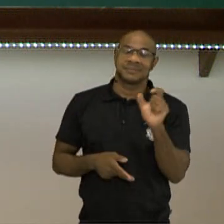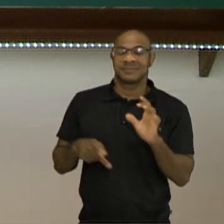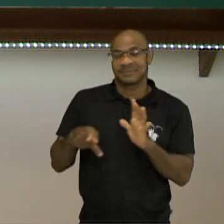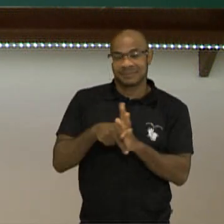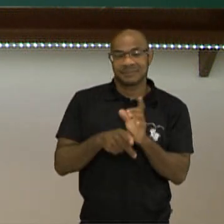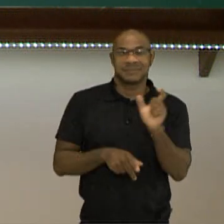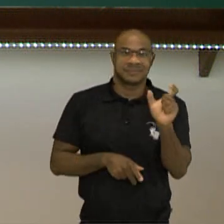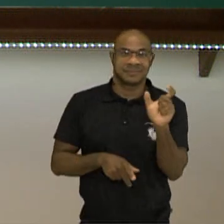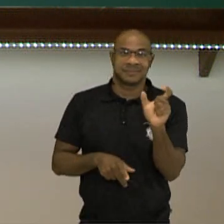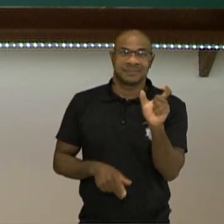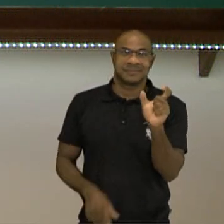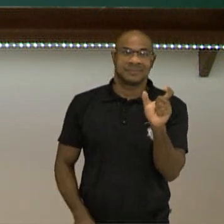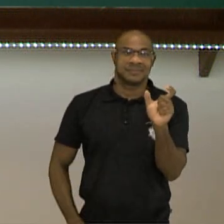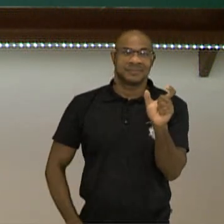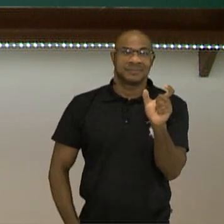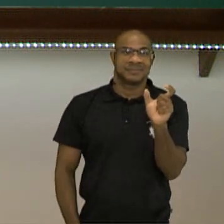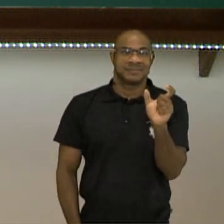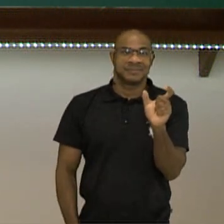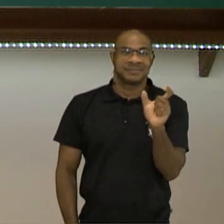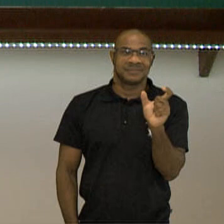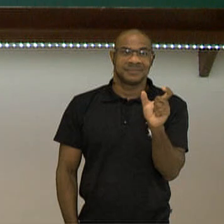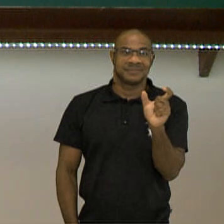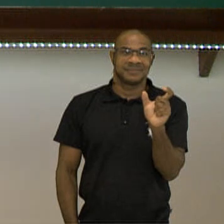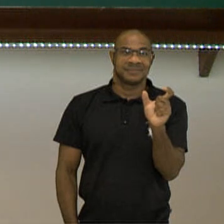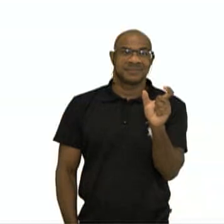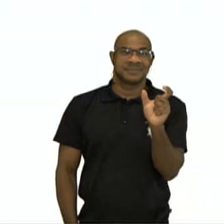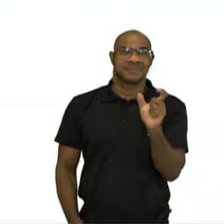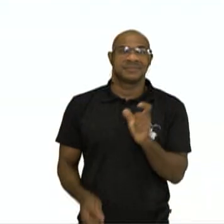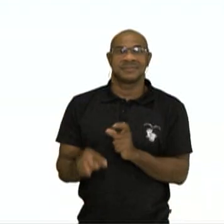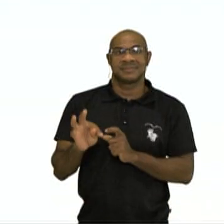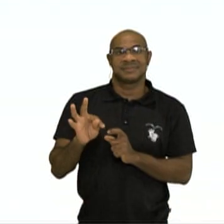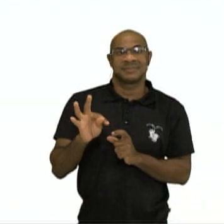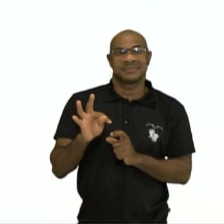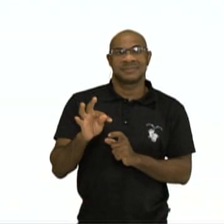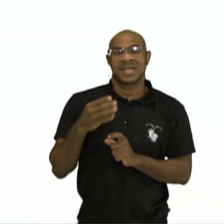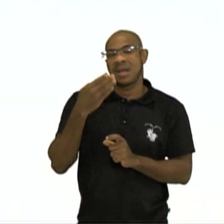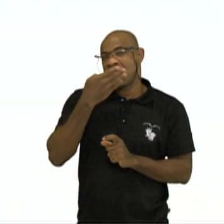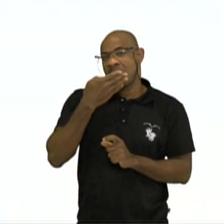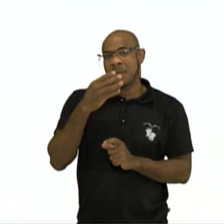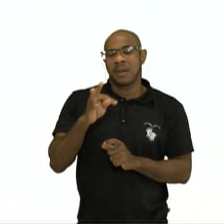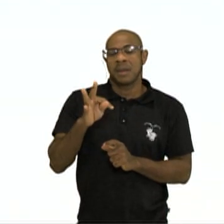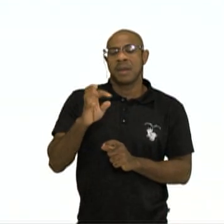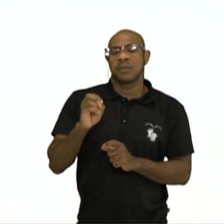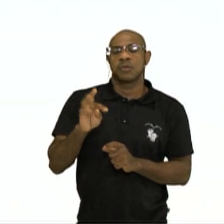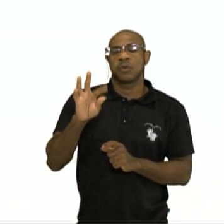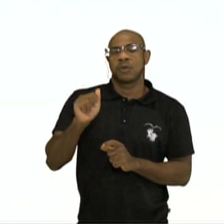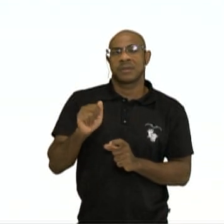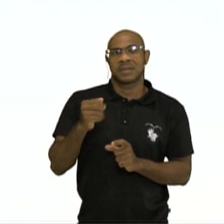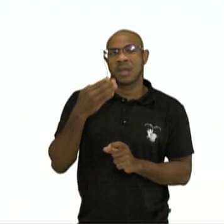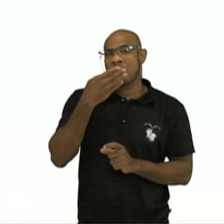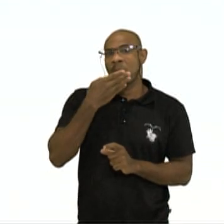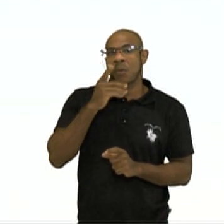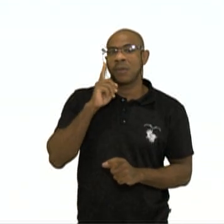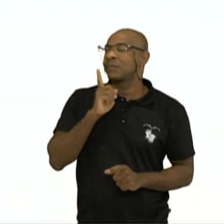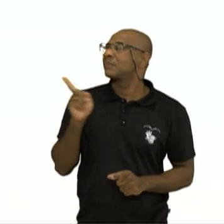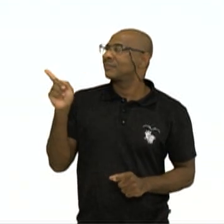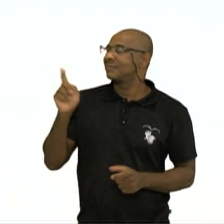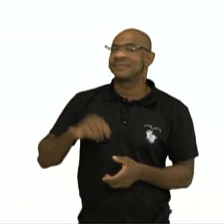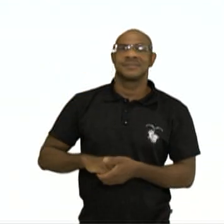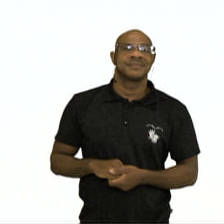específico, pie. E pie significa torta. Logo a resposta da atividade 6 seria a letra